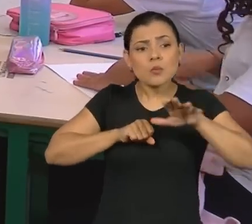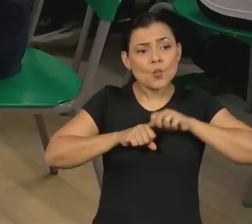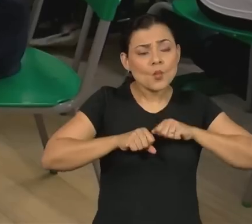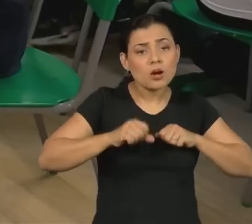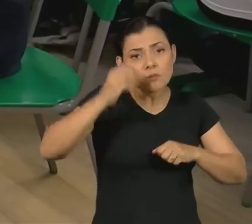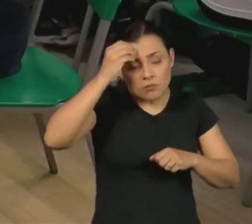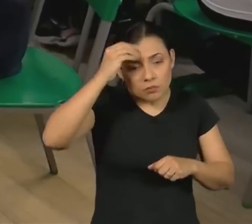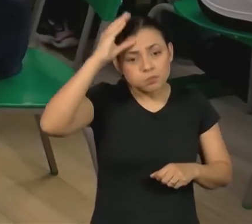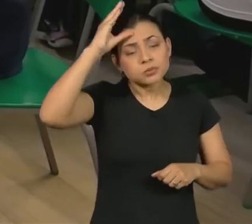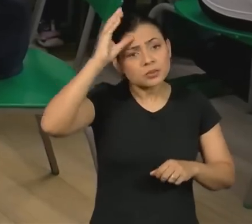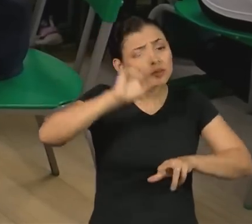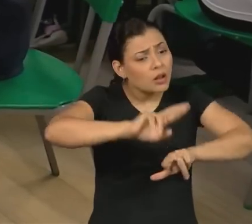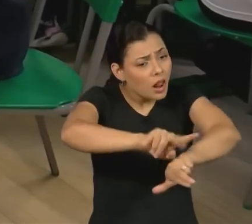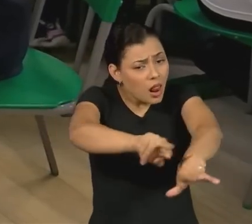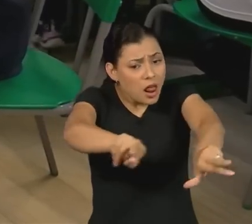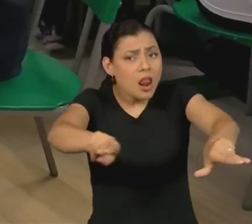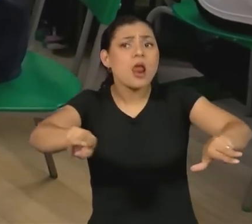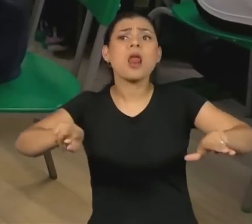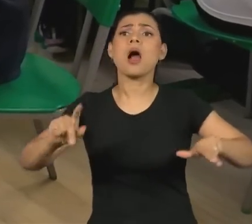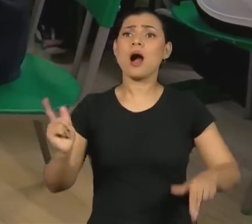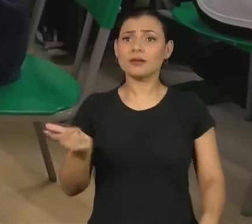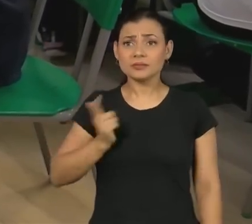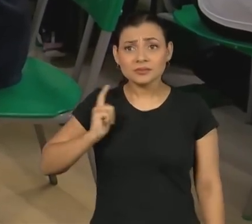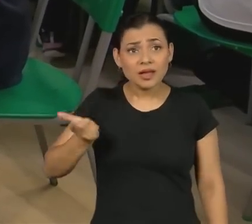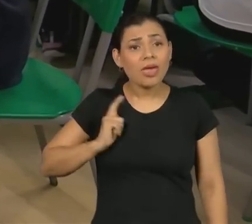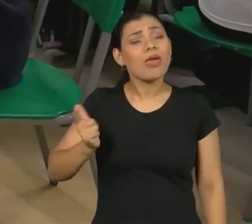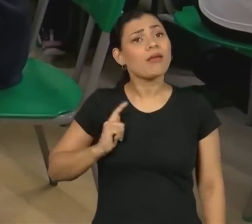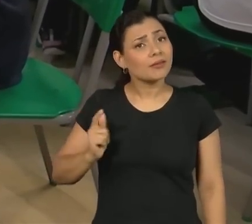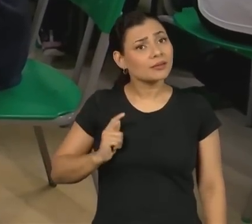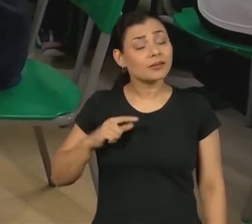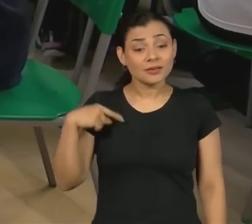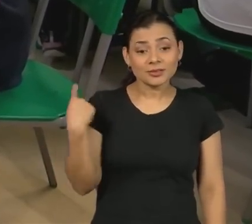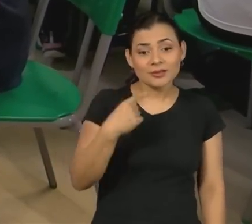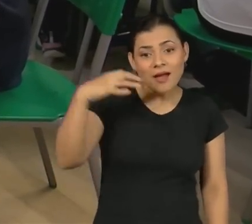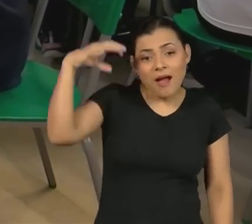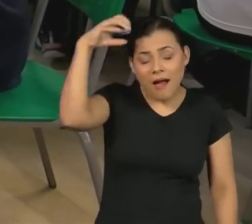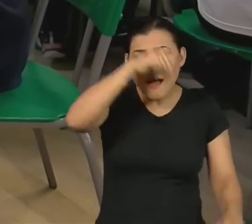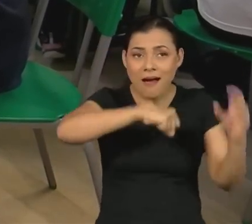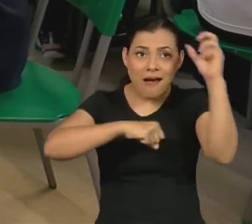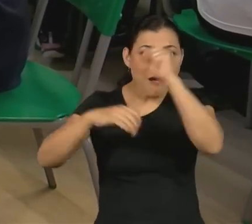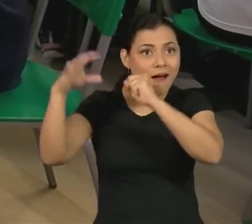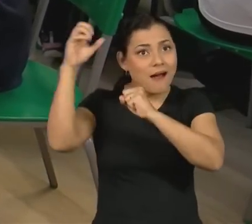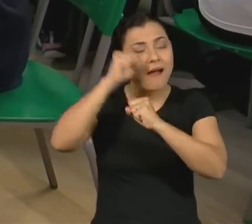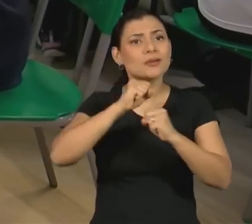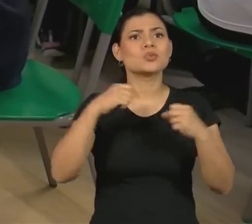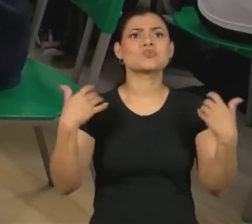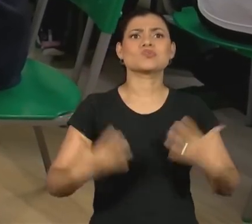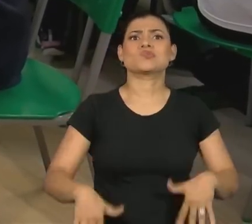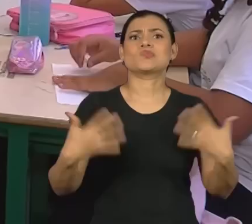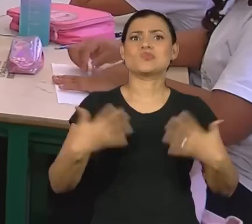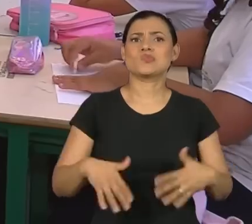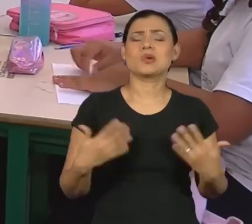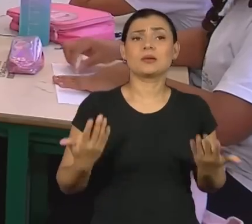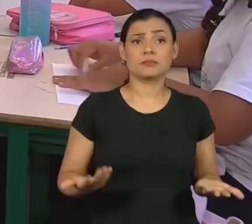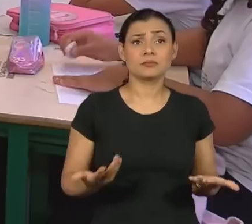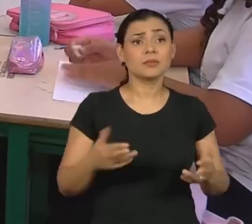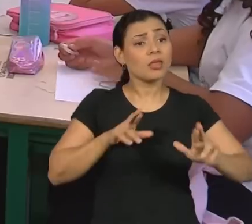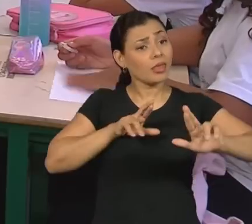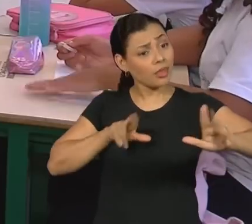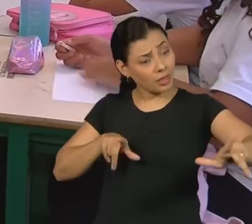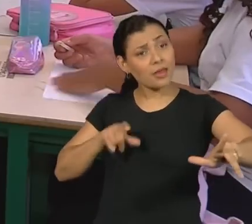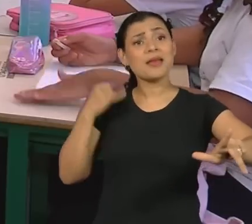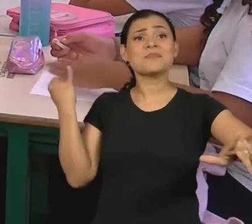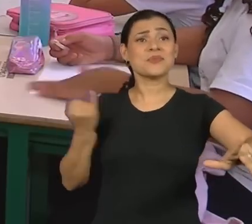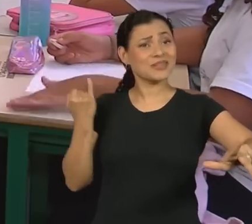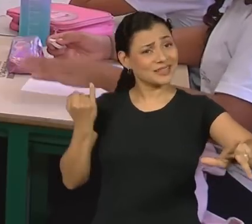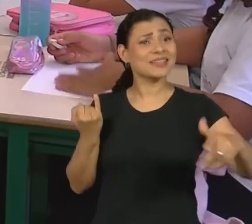diferenças. Né? Existem situações que a gente aprende a verificar que a diferença é